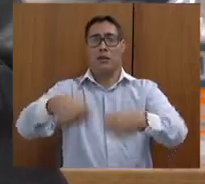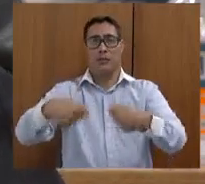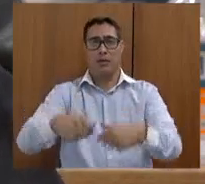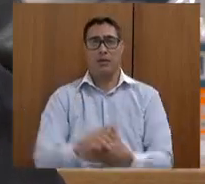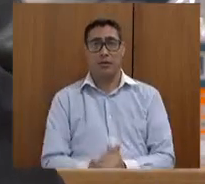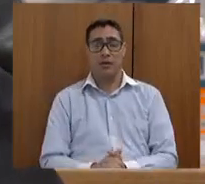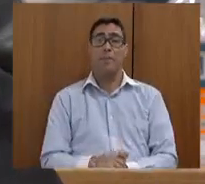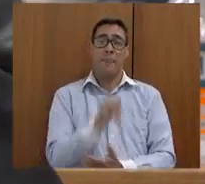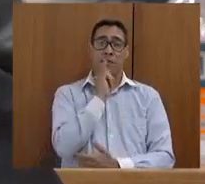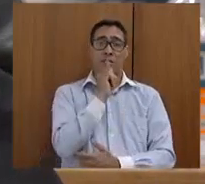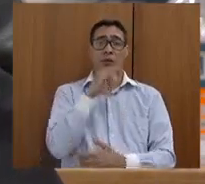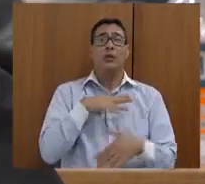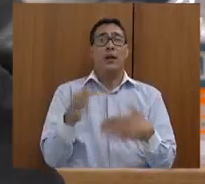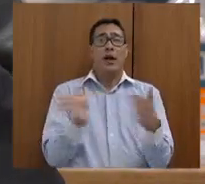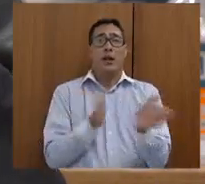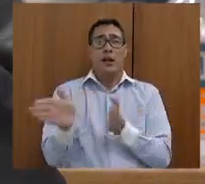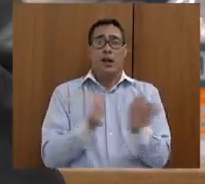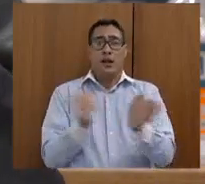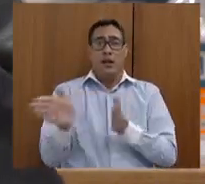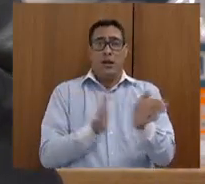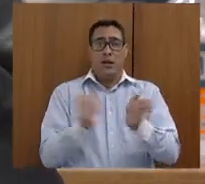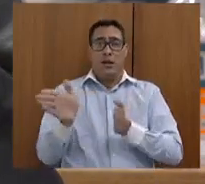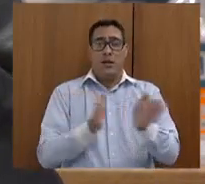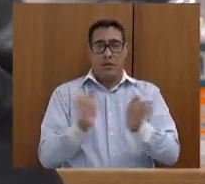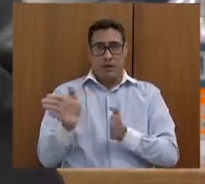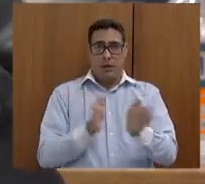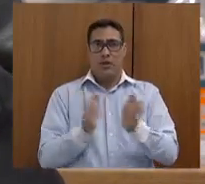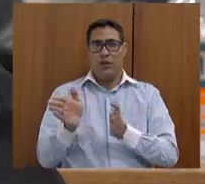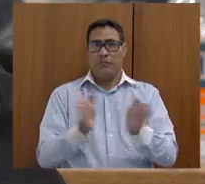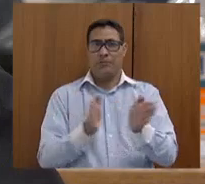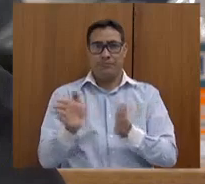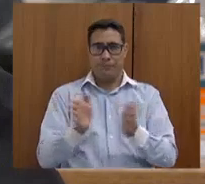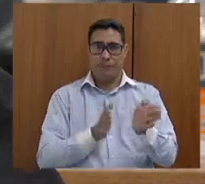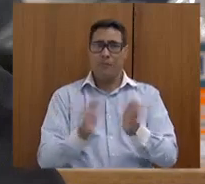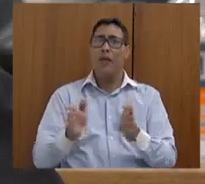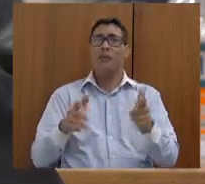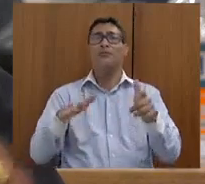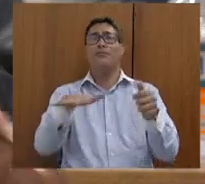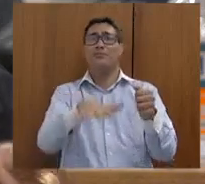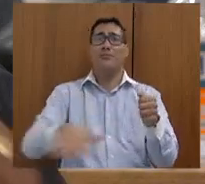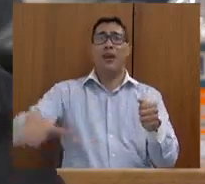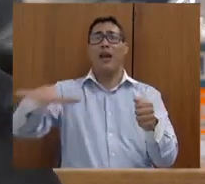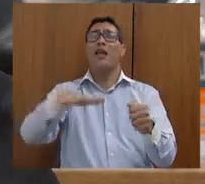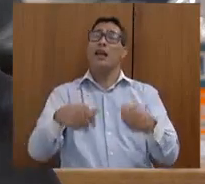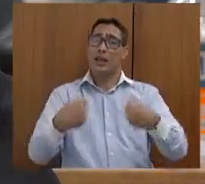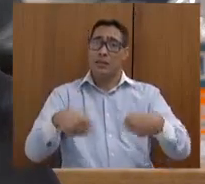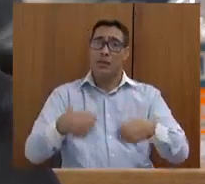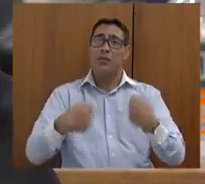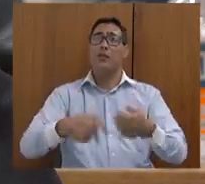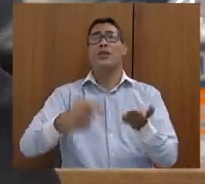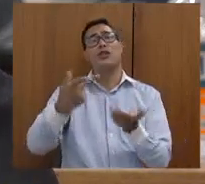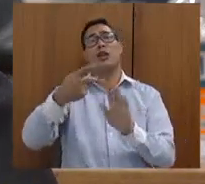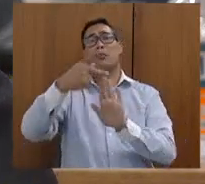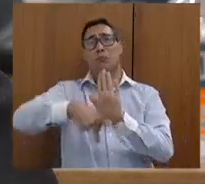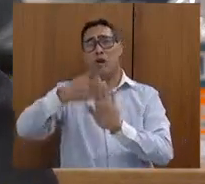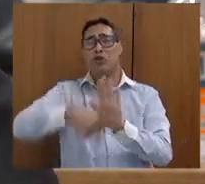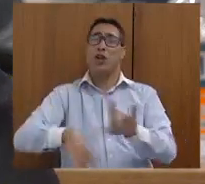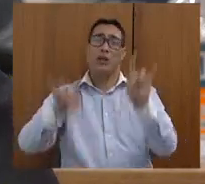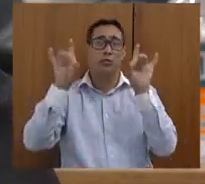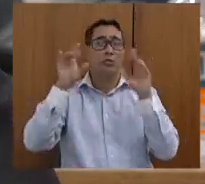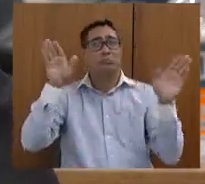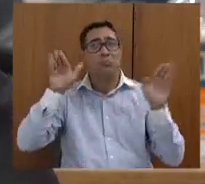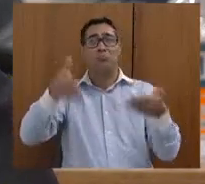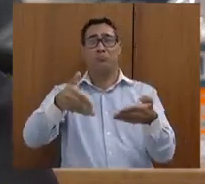acessibilidade a sensibilidade é uma área que precisa de projetos específicos porque senão